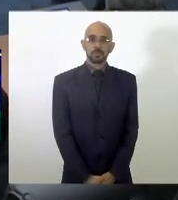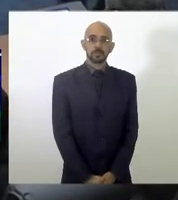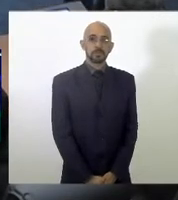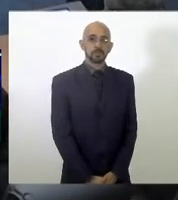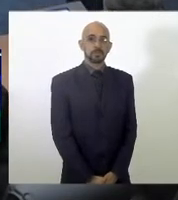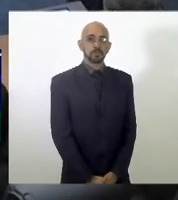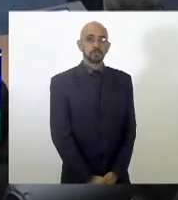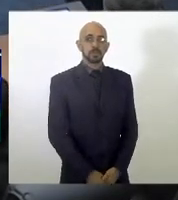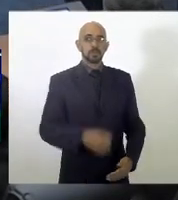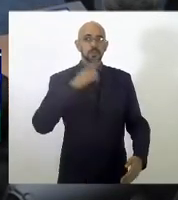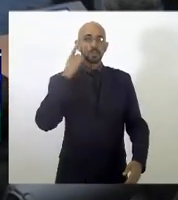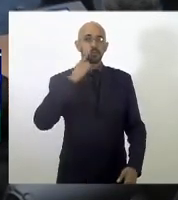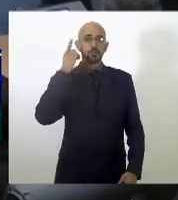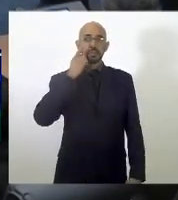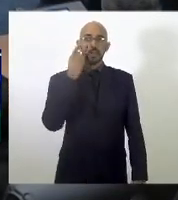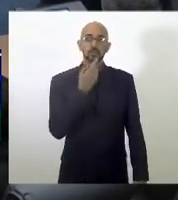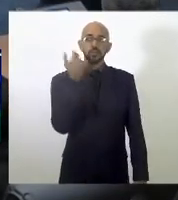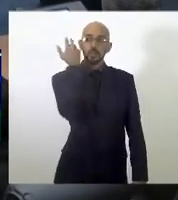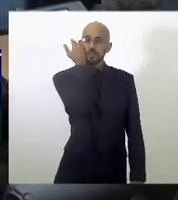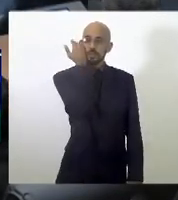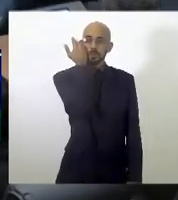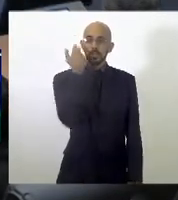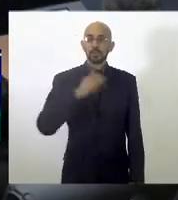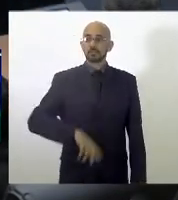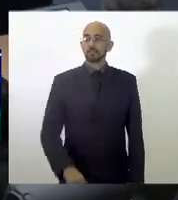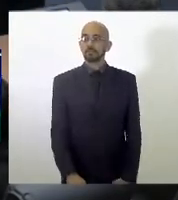Deputado Eliomar Coelho.